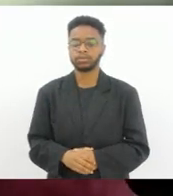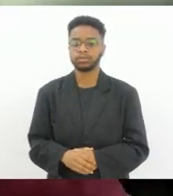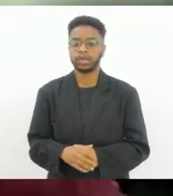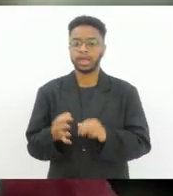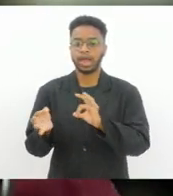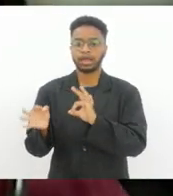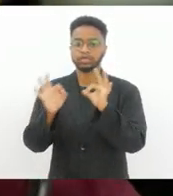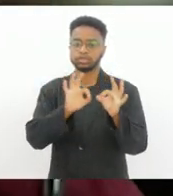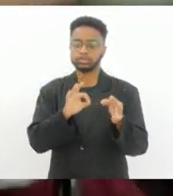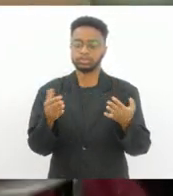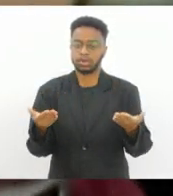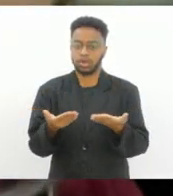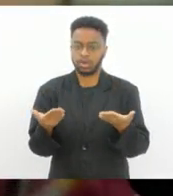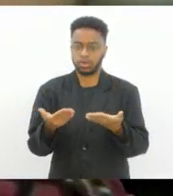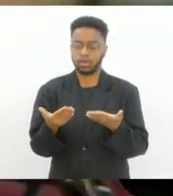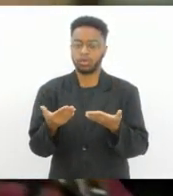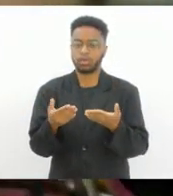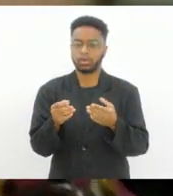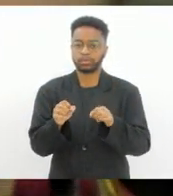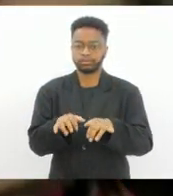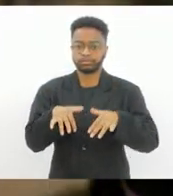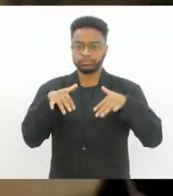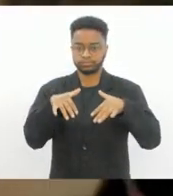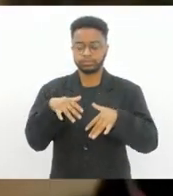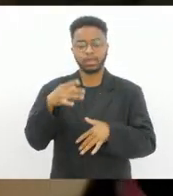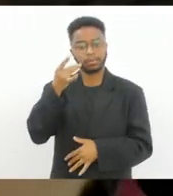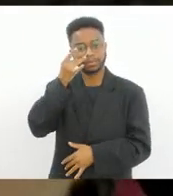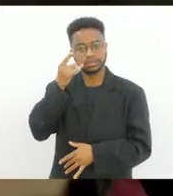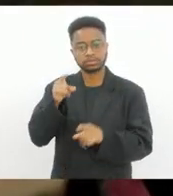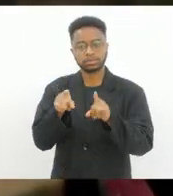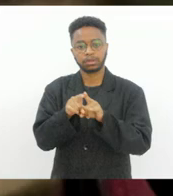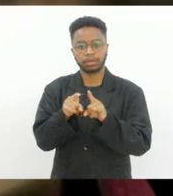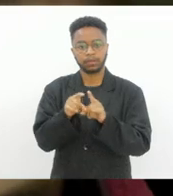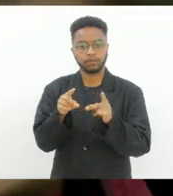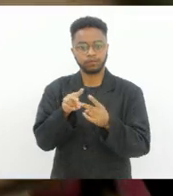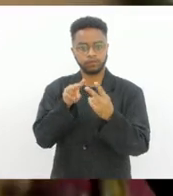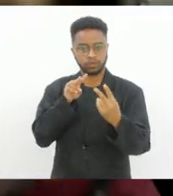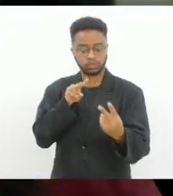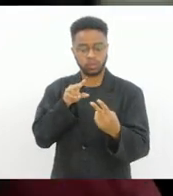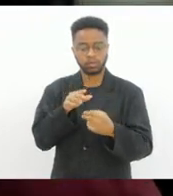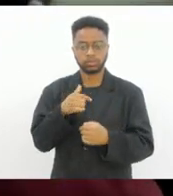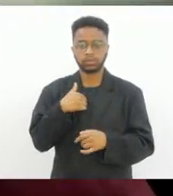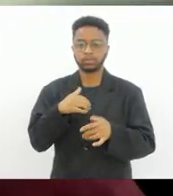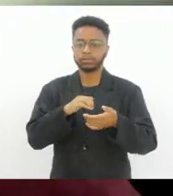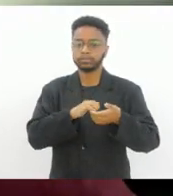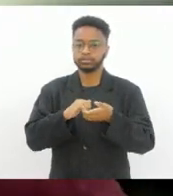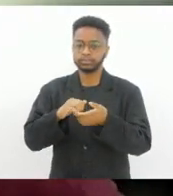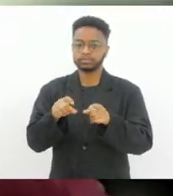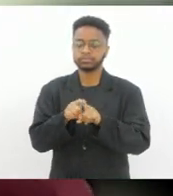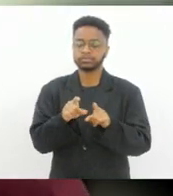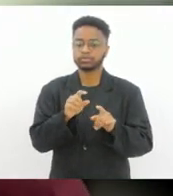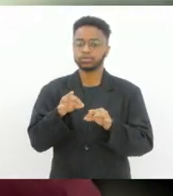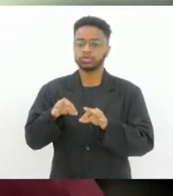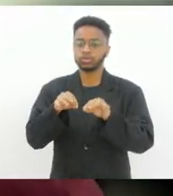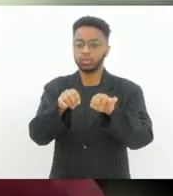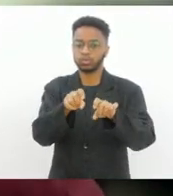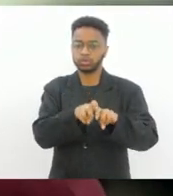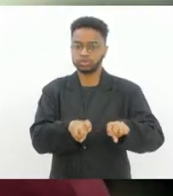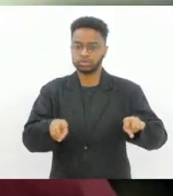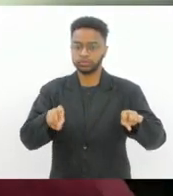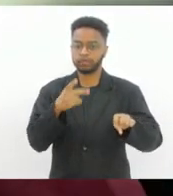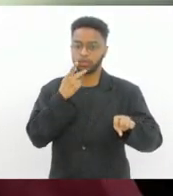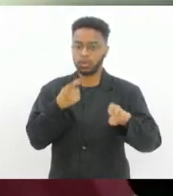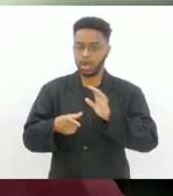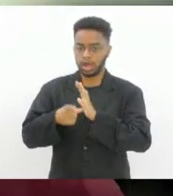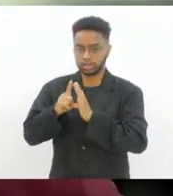acompanhando essa audiência, tanto presencialmente como virtualmente também. Cumprimento também todas as integrantes da mesa que me